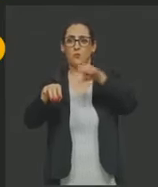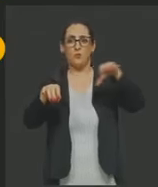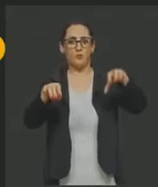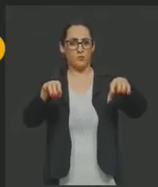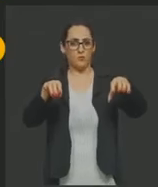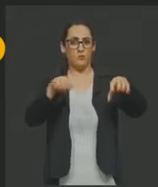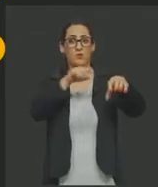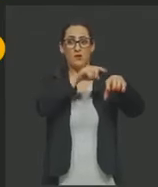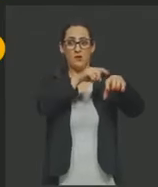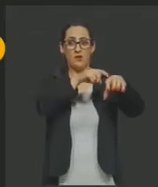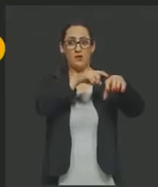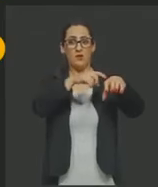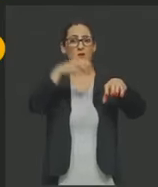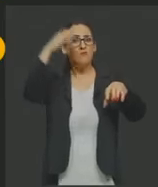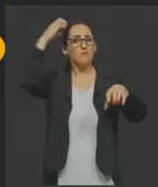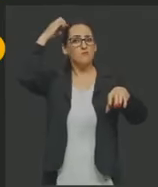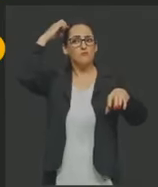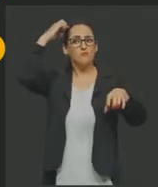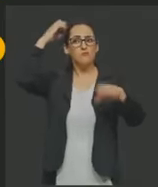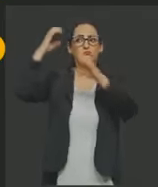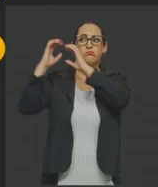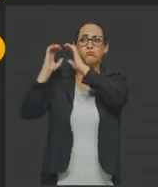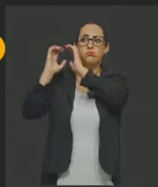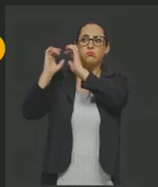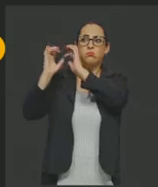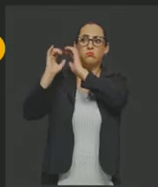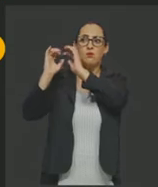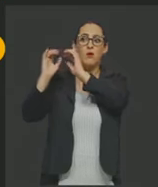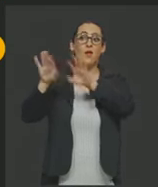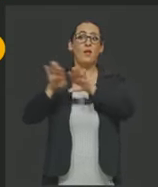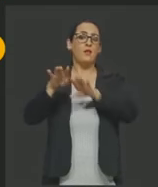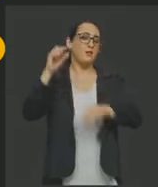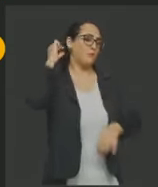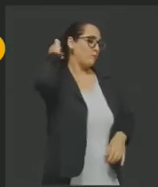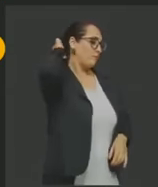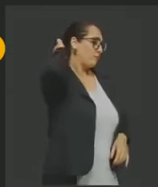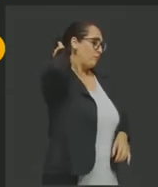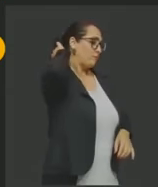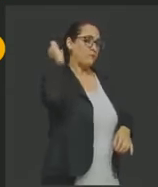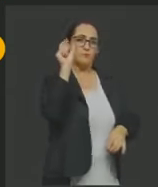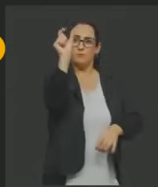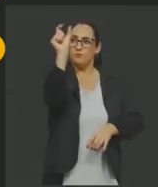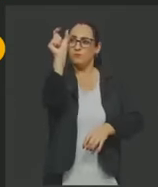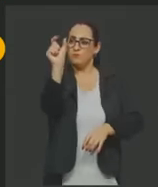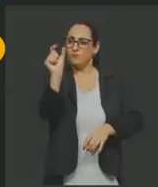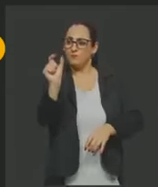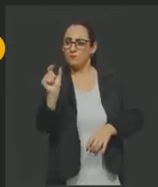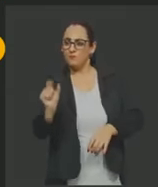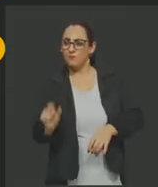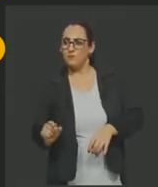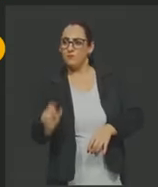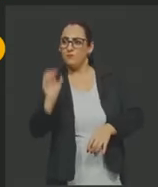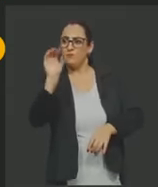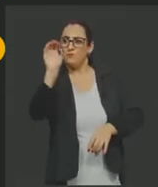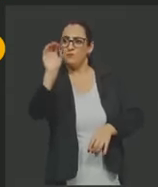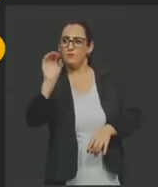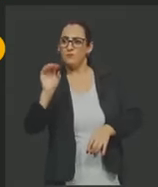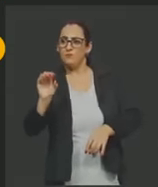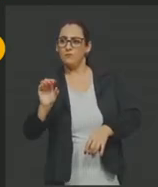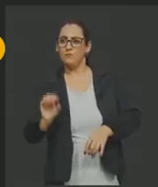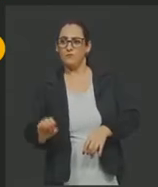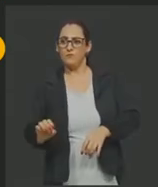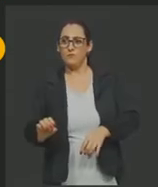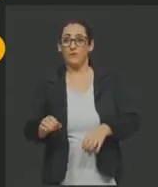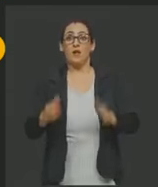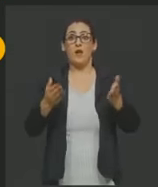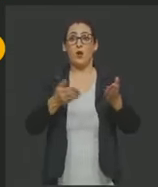nossa cabeça, no cérebro, né? Medula, na nossa coluna vertebral. E o periférico pelo